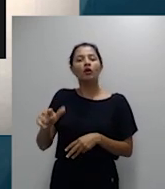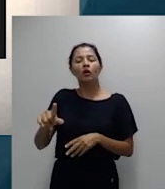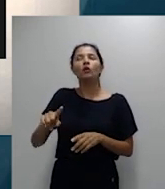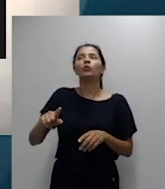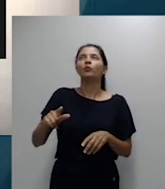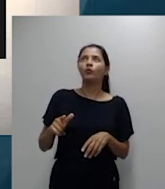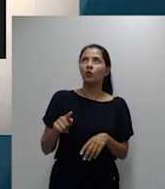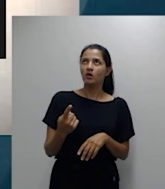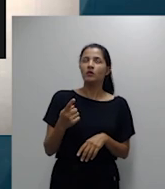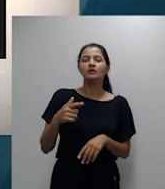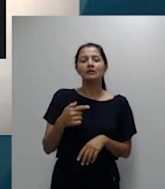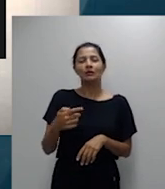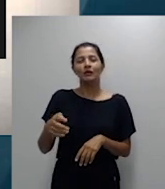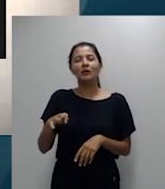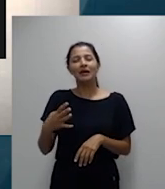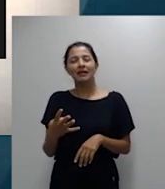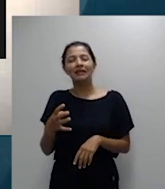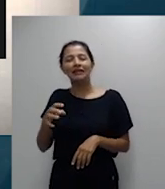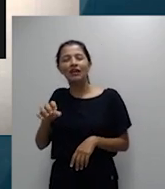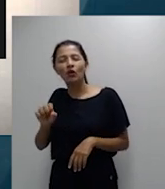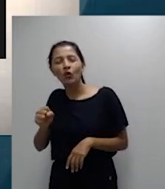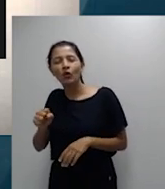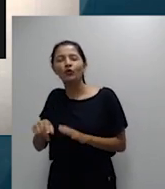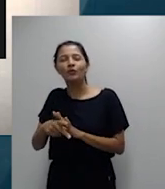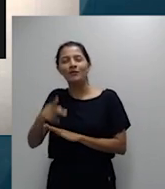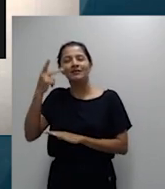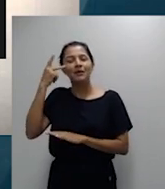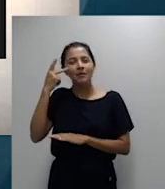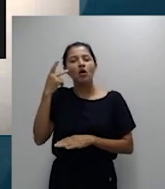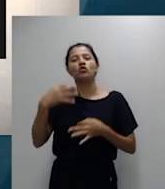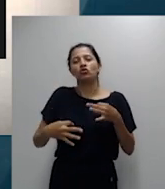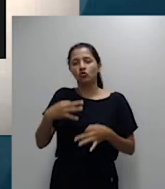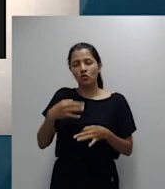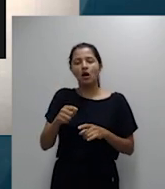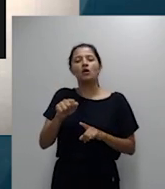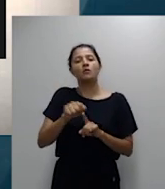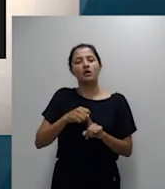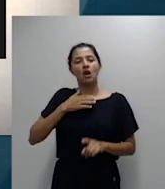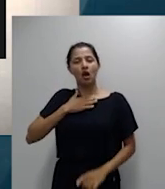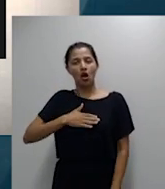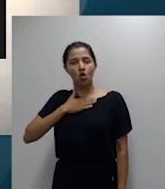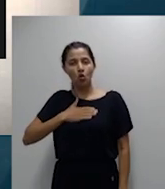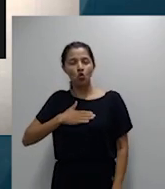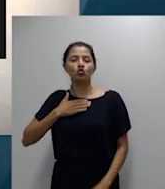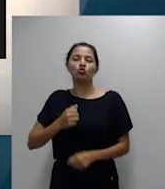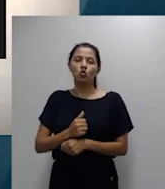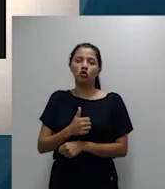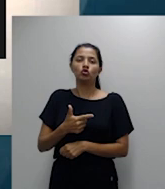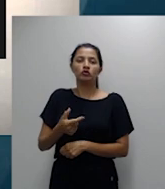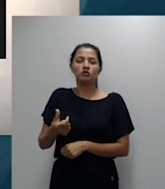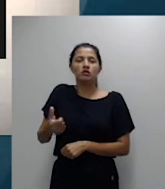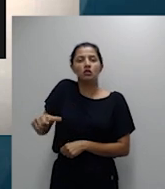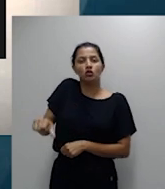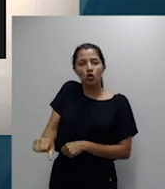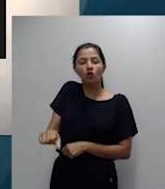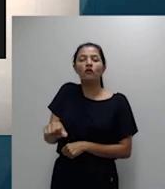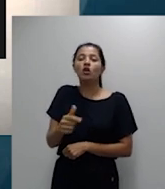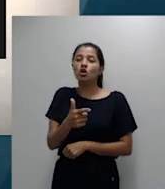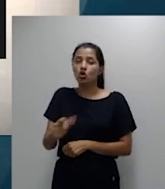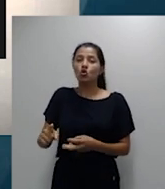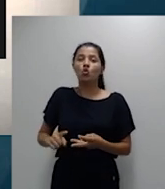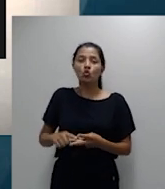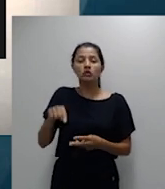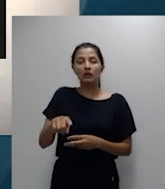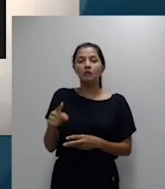milhão 171 1948 São Paulo jogar a rosto né 19 e mais um aqui da primeira